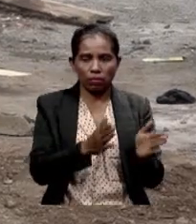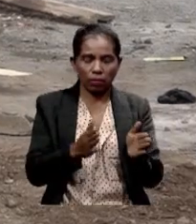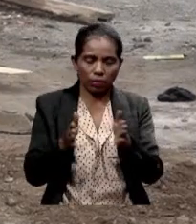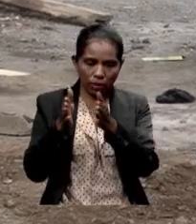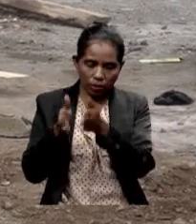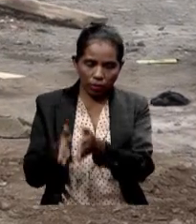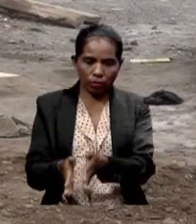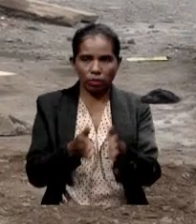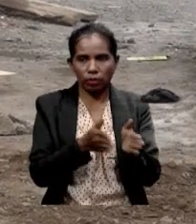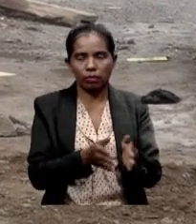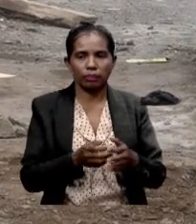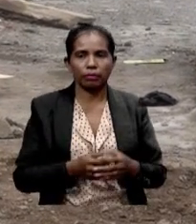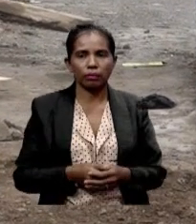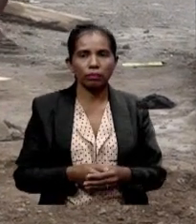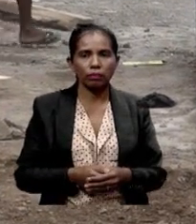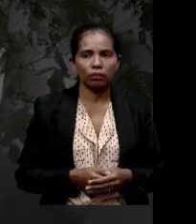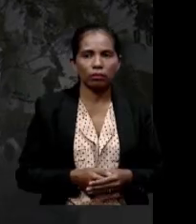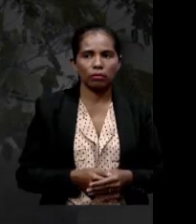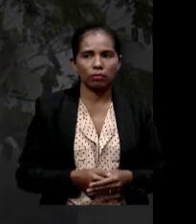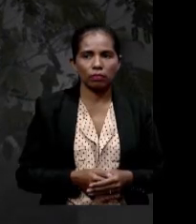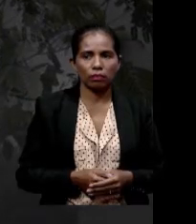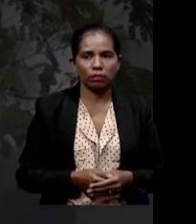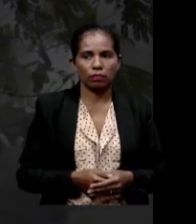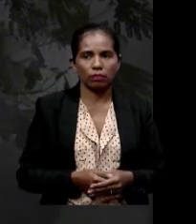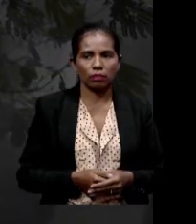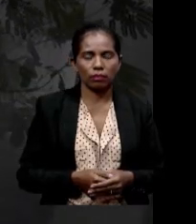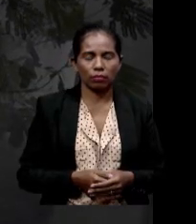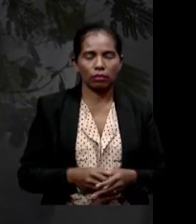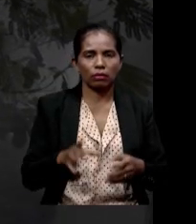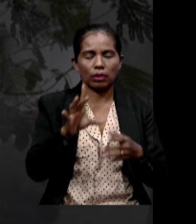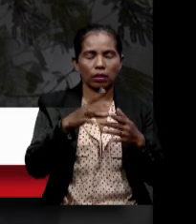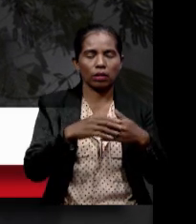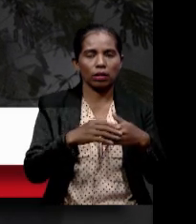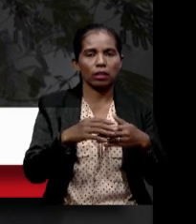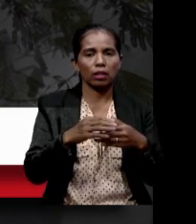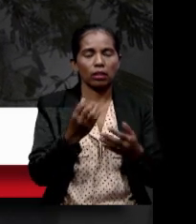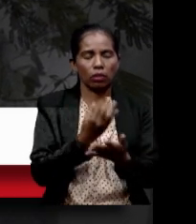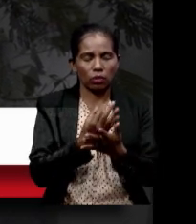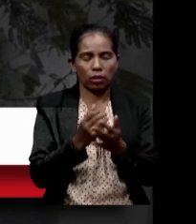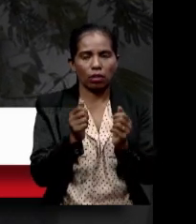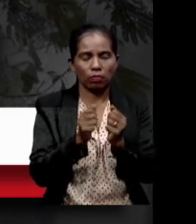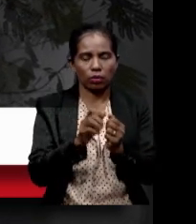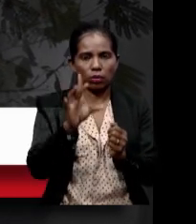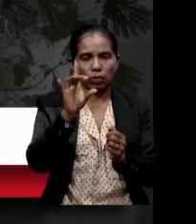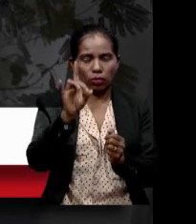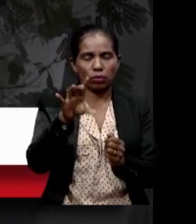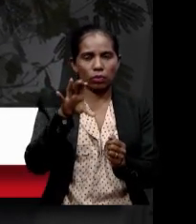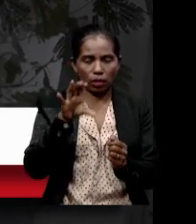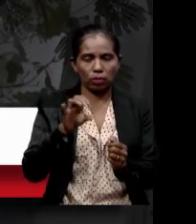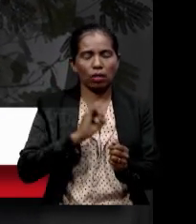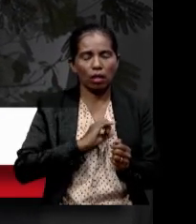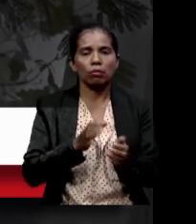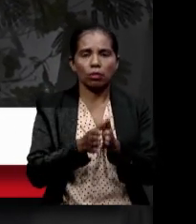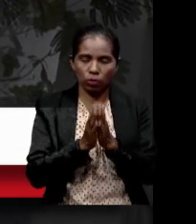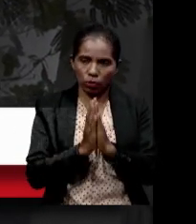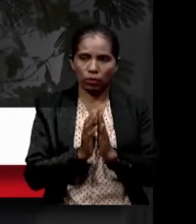raikuak. Identos dourados, não é? Não, letramos ramos russo, ela ramo América. Ia, justo da né, mas se lá